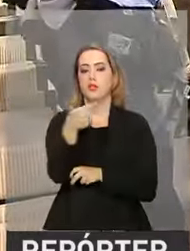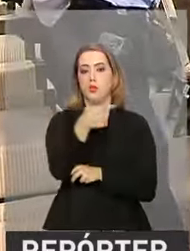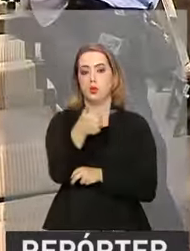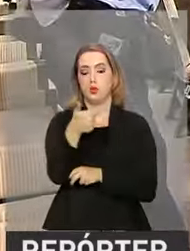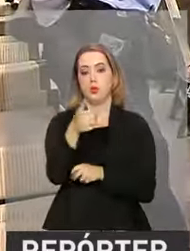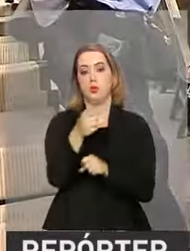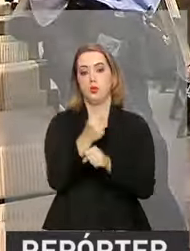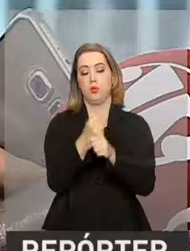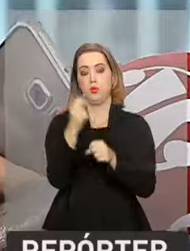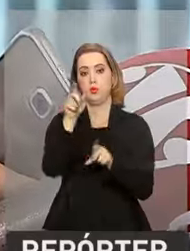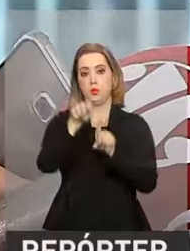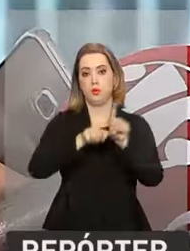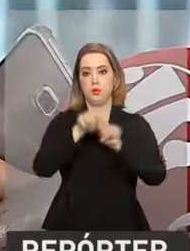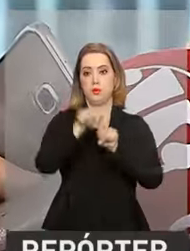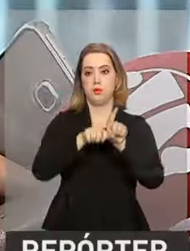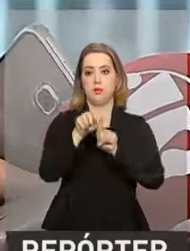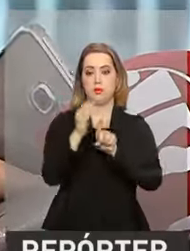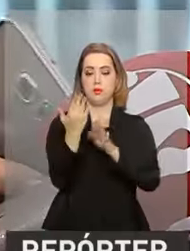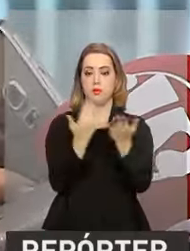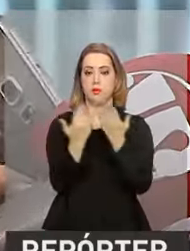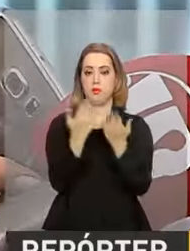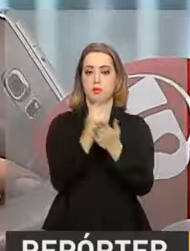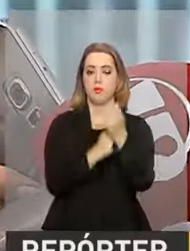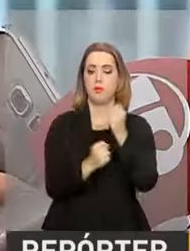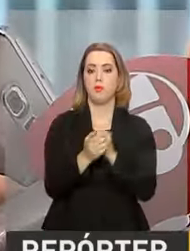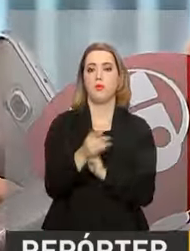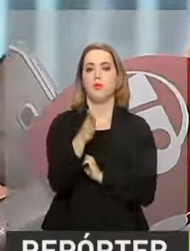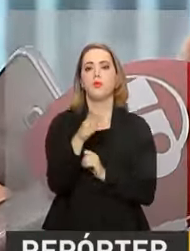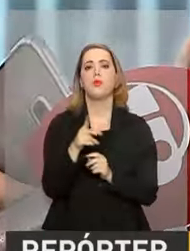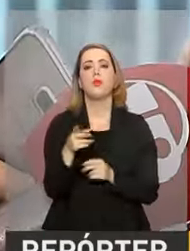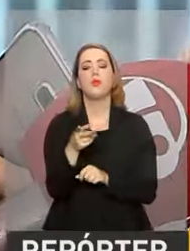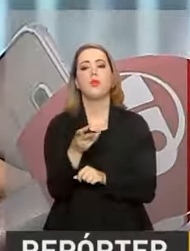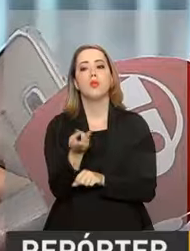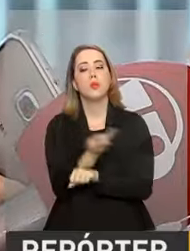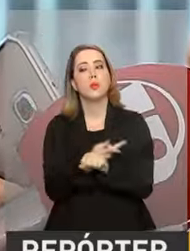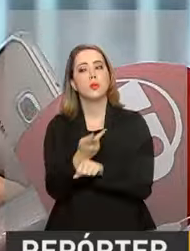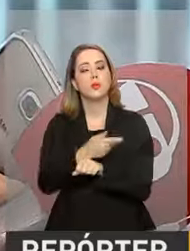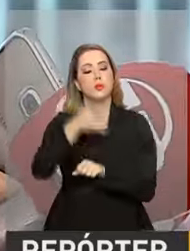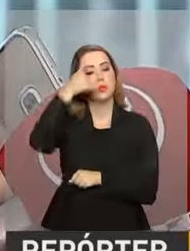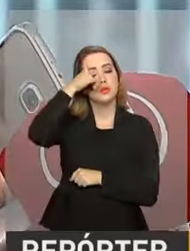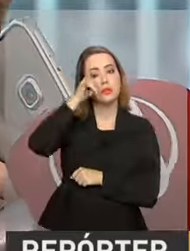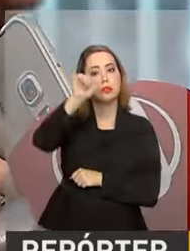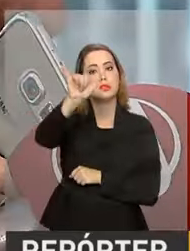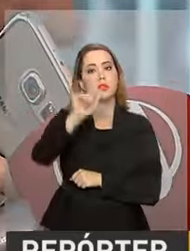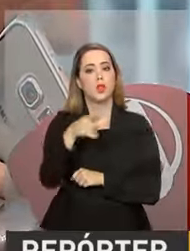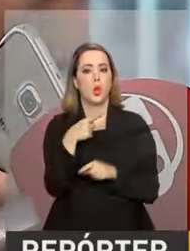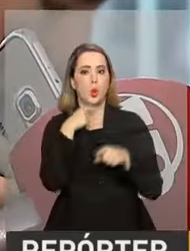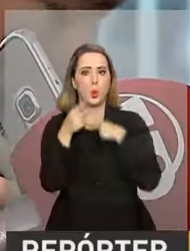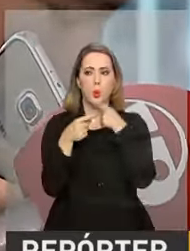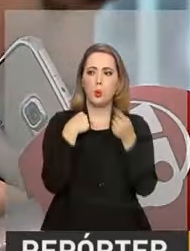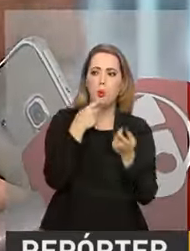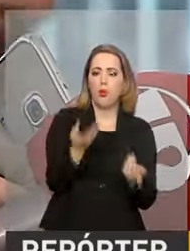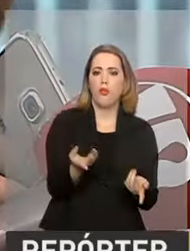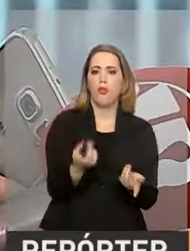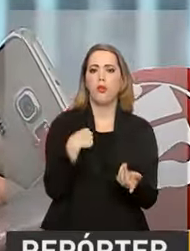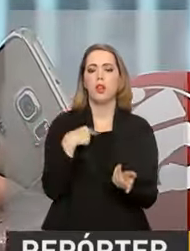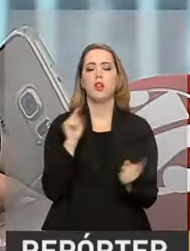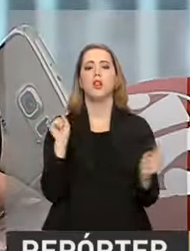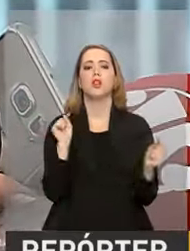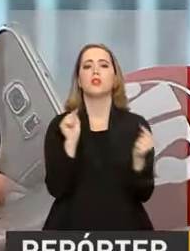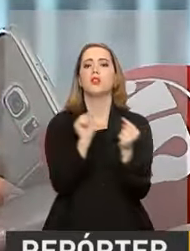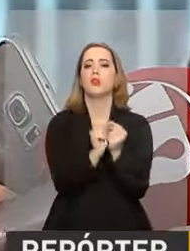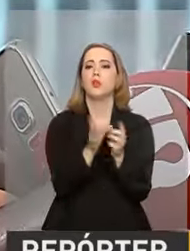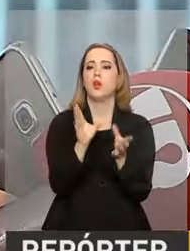de junho de cada ano. Visando evitar que isto possa gerar incerteza em relação